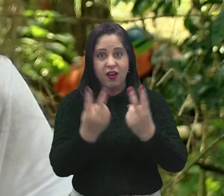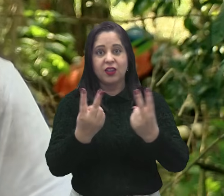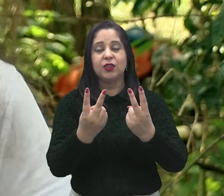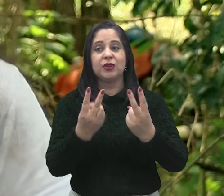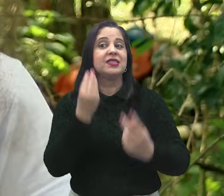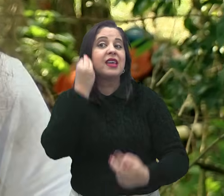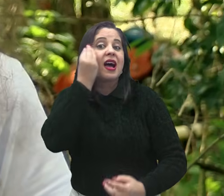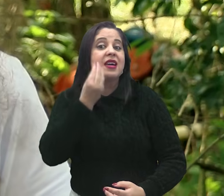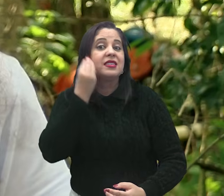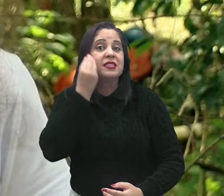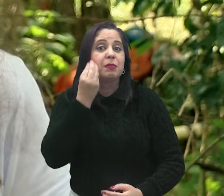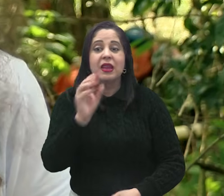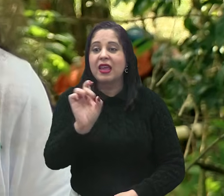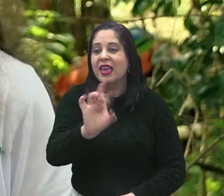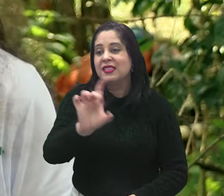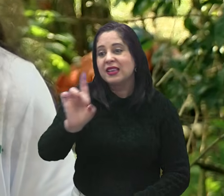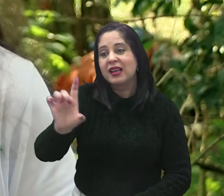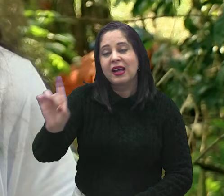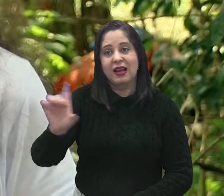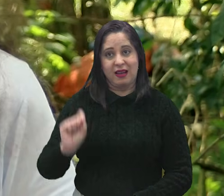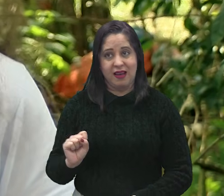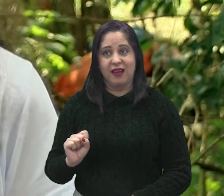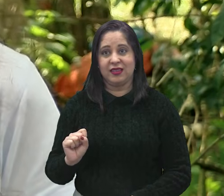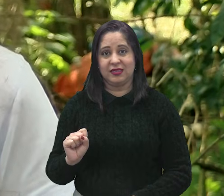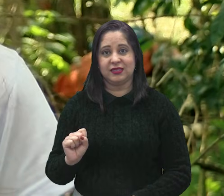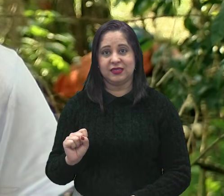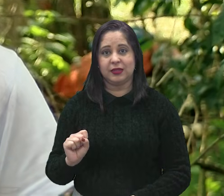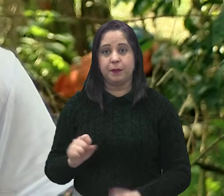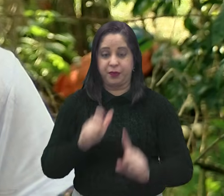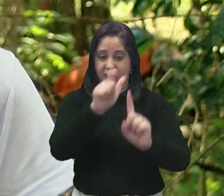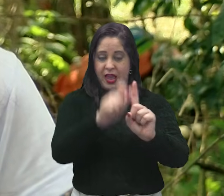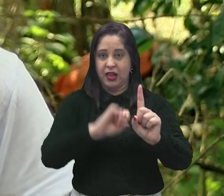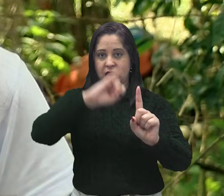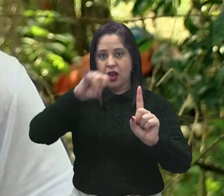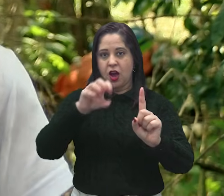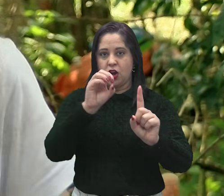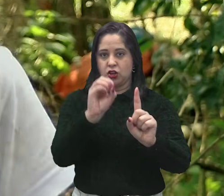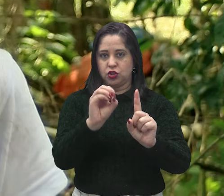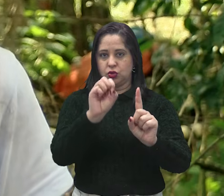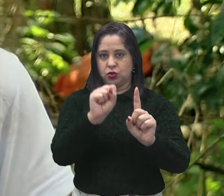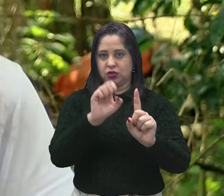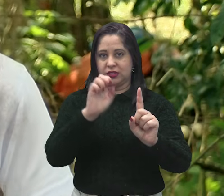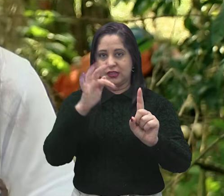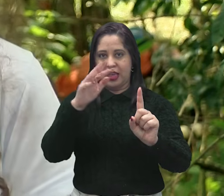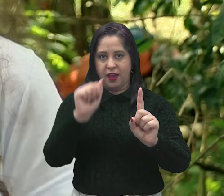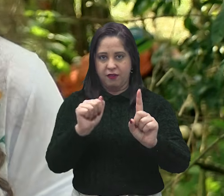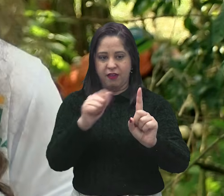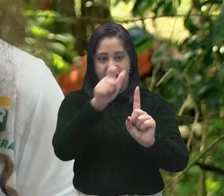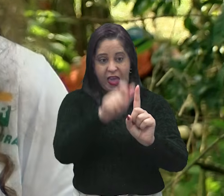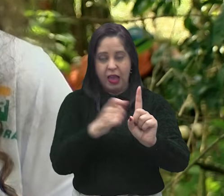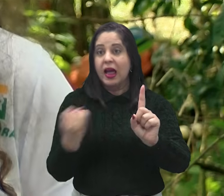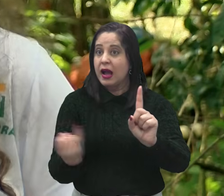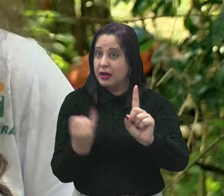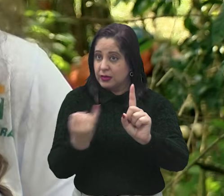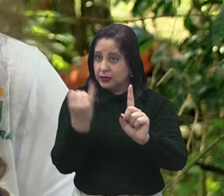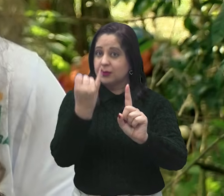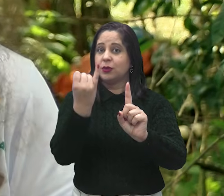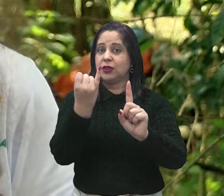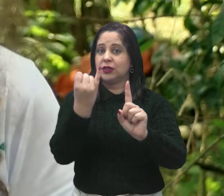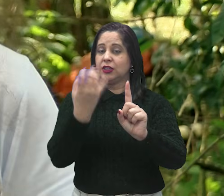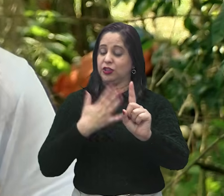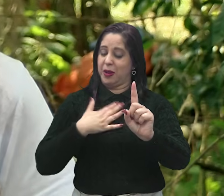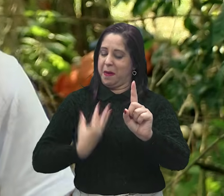a pessoa. Então, a Josefa Vieira foi uma pessoa muito importante aqui nesse espaço e na minha vida, porque a gente se